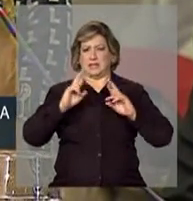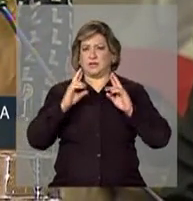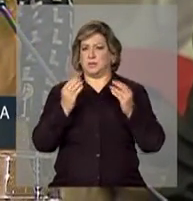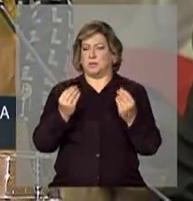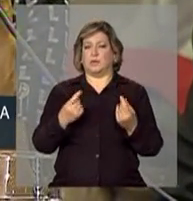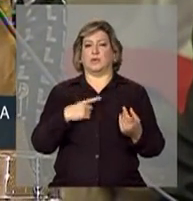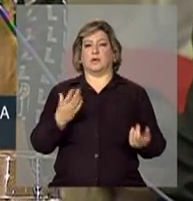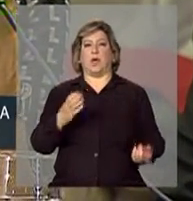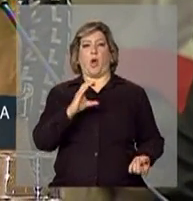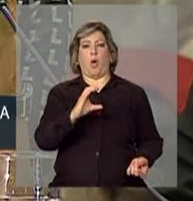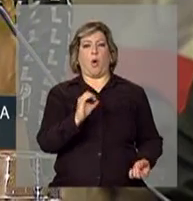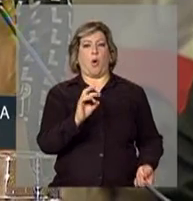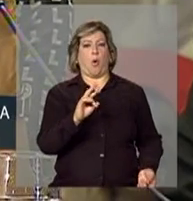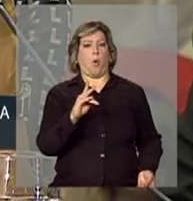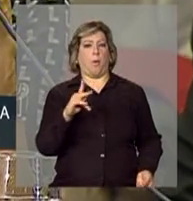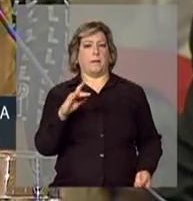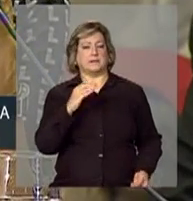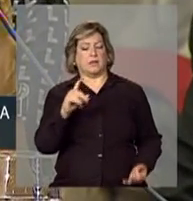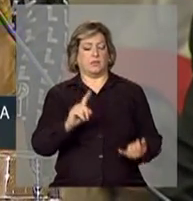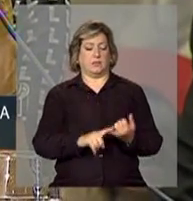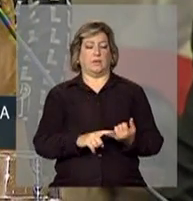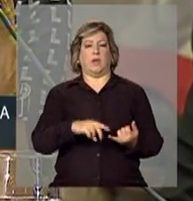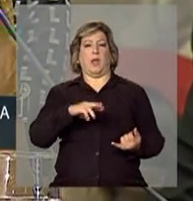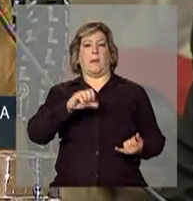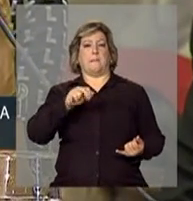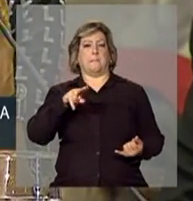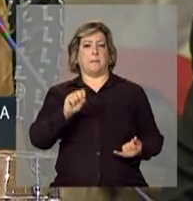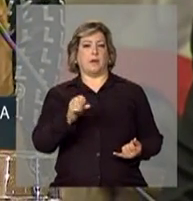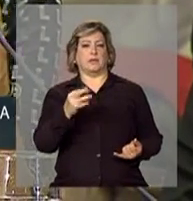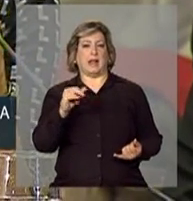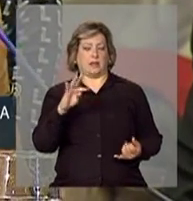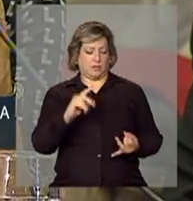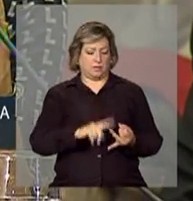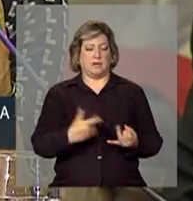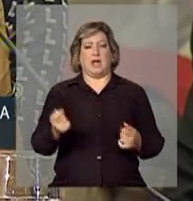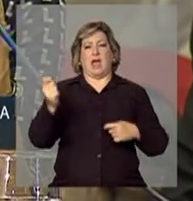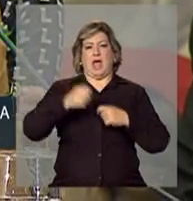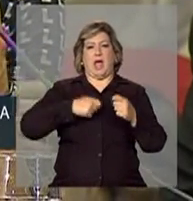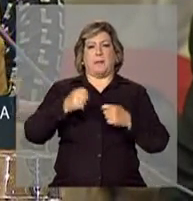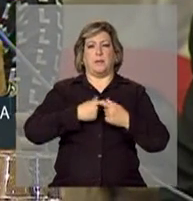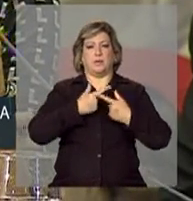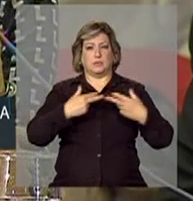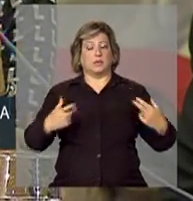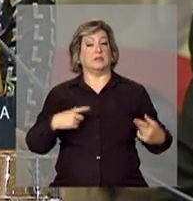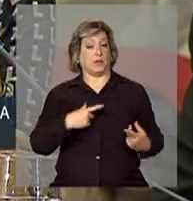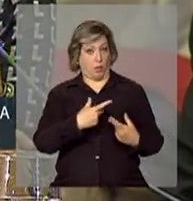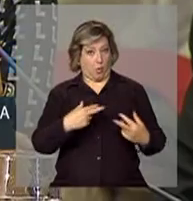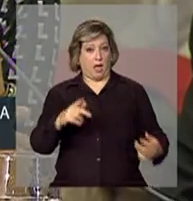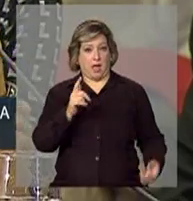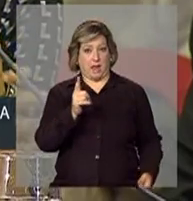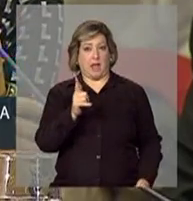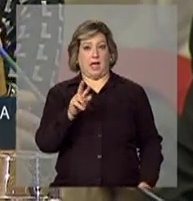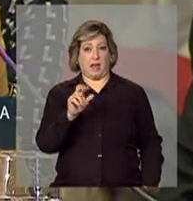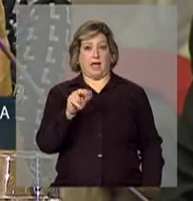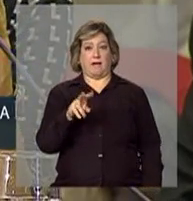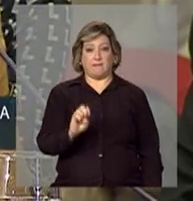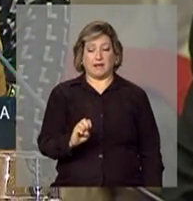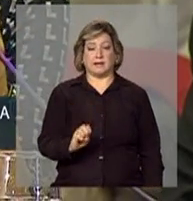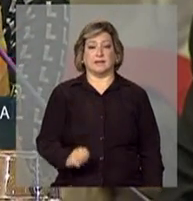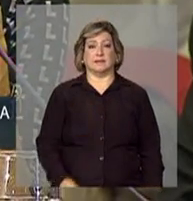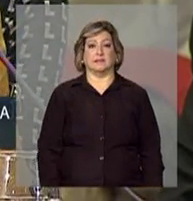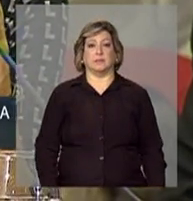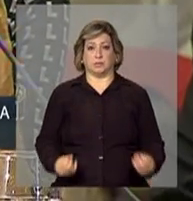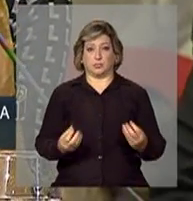tema, maus-tratos, abusos sexuais, enfim, a coisa é gravíssima. Mas na questão indígena,